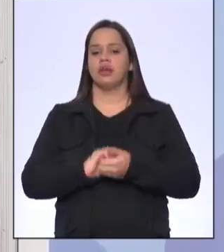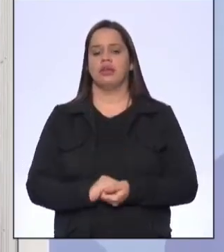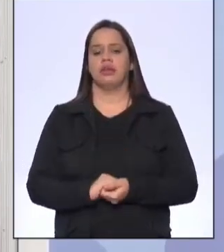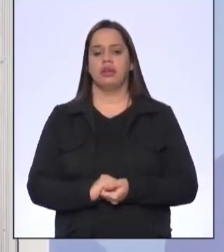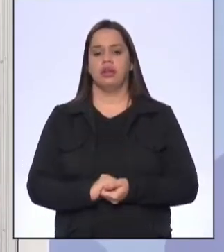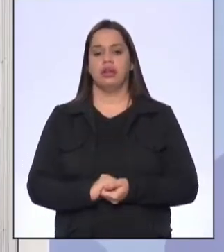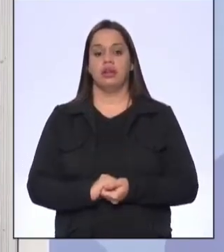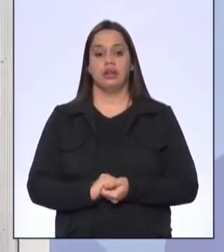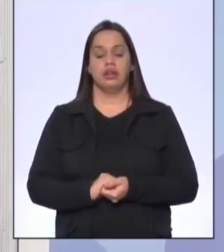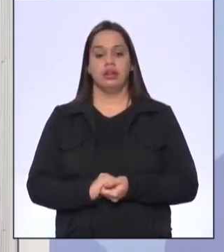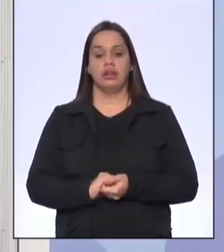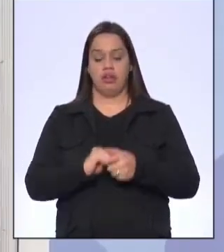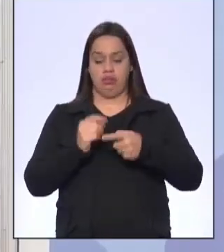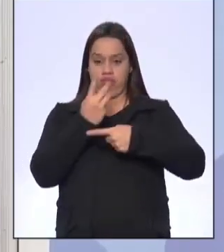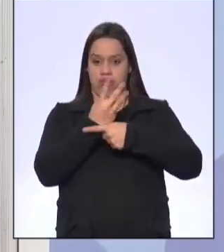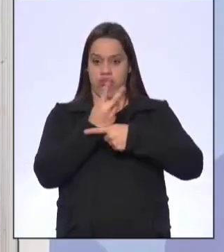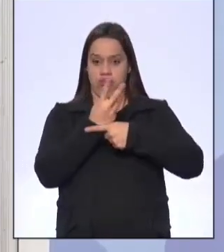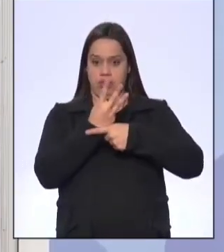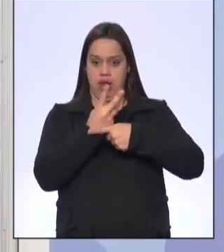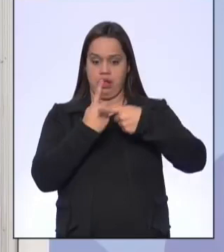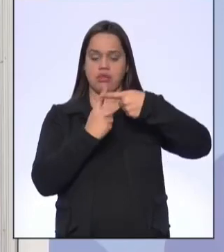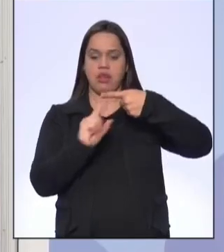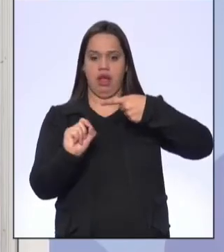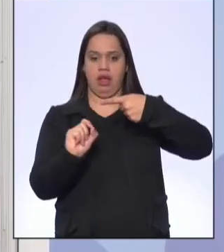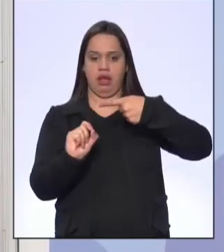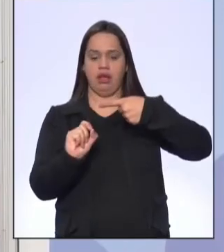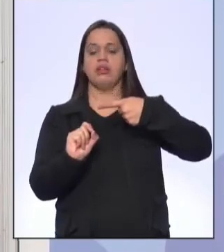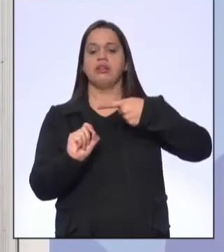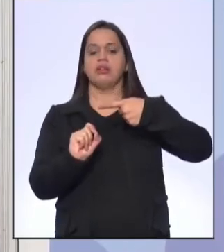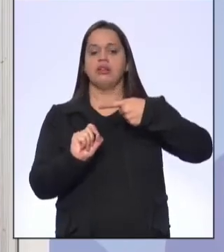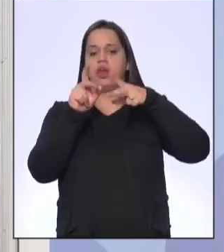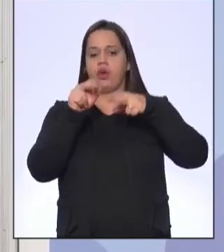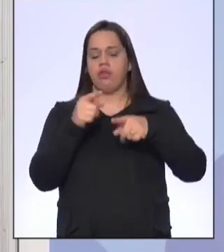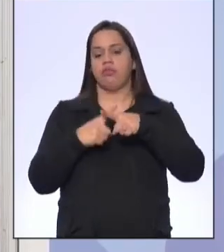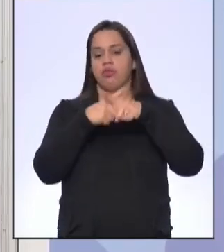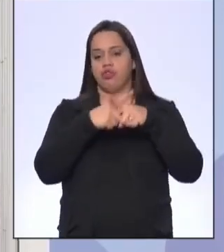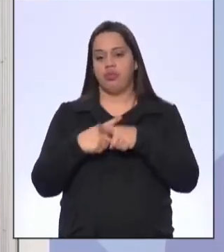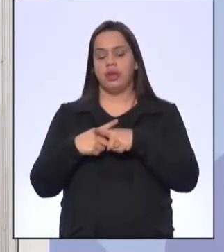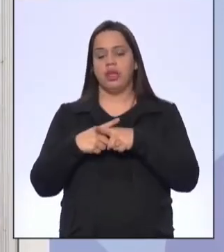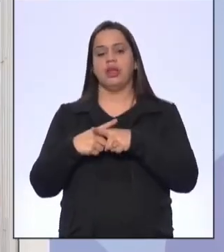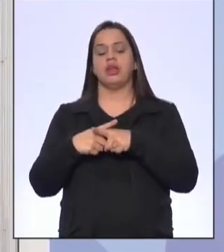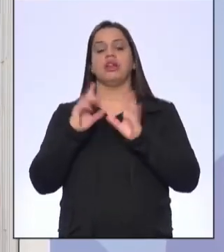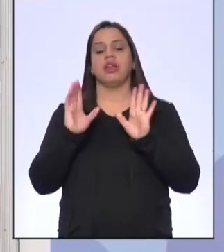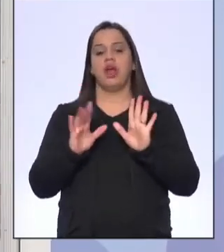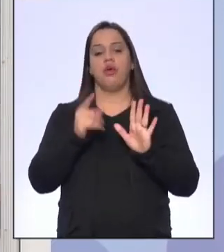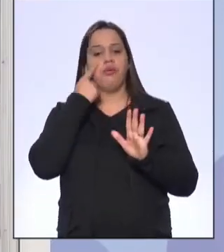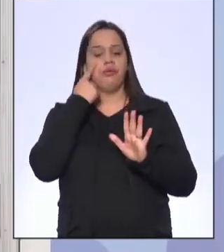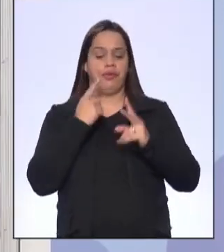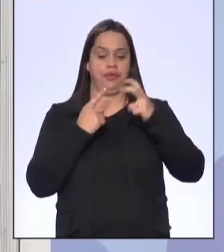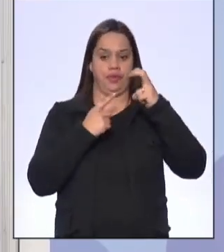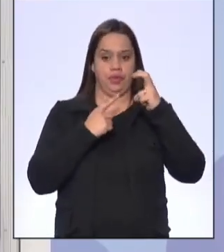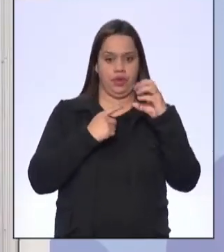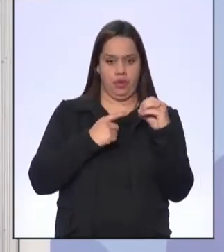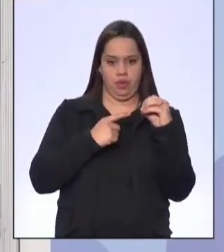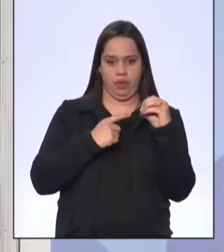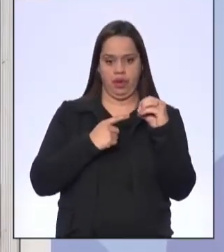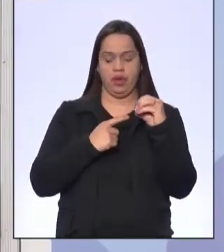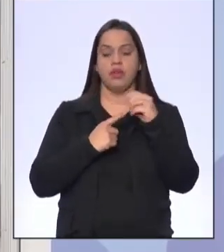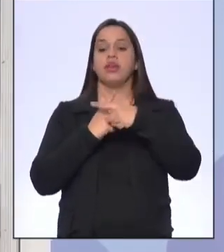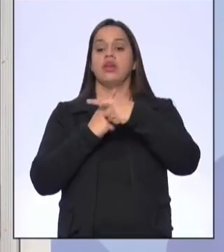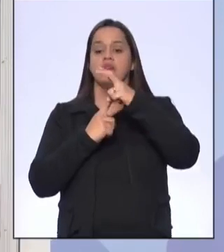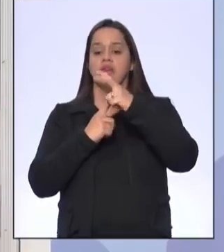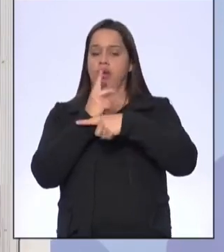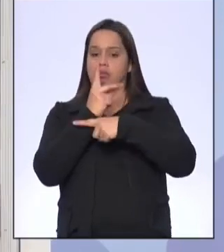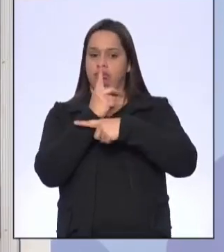fazendo, divide pelo denominador e multiplica pelo numerador, como você colocou. Então, eu vou pegar os 50, vou dividir